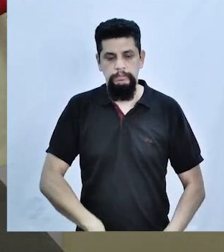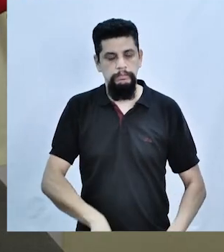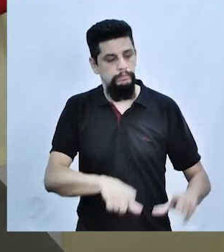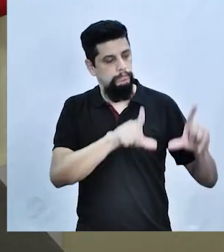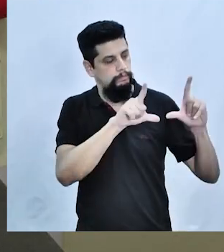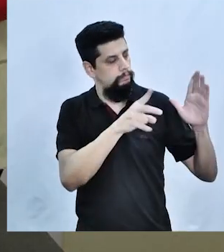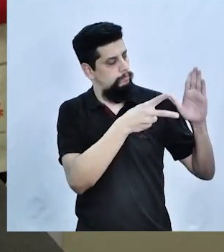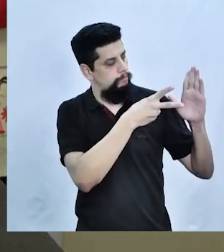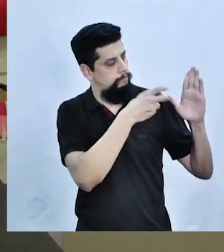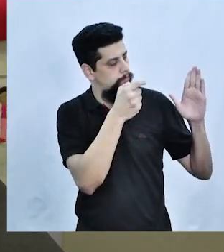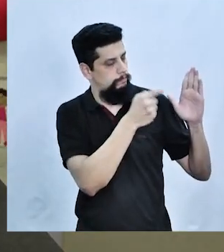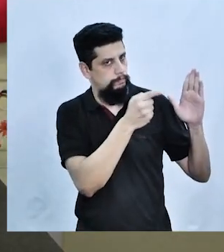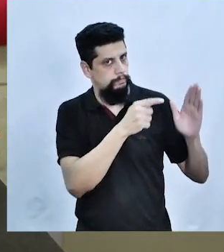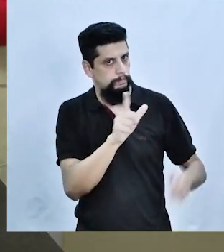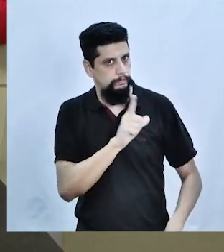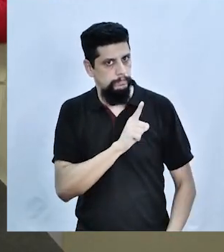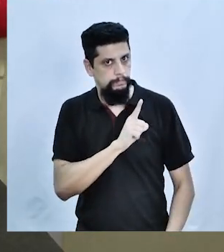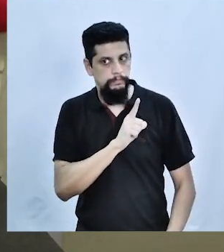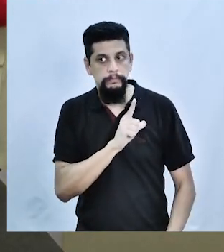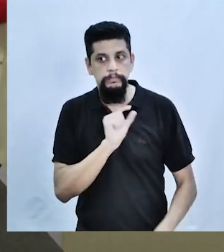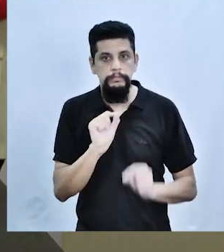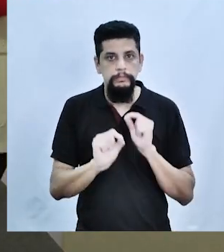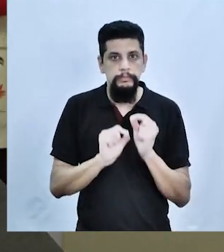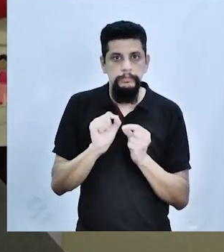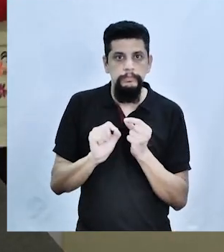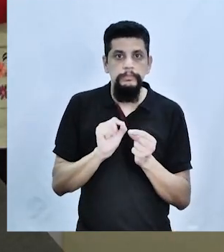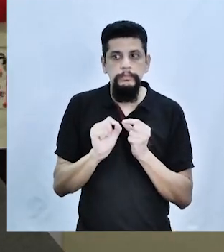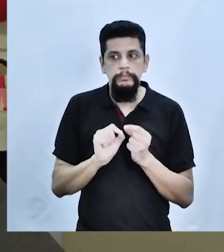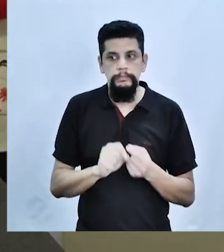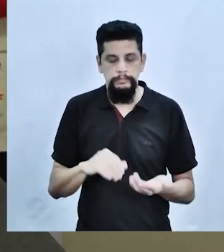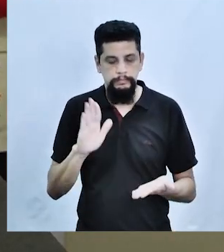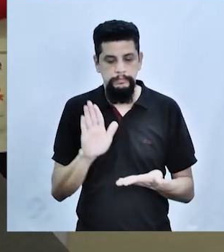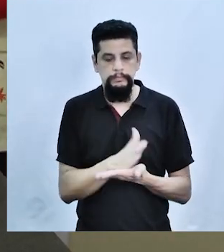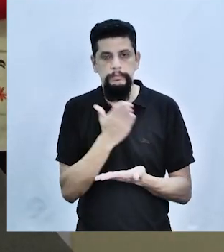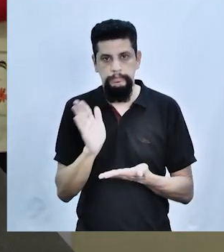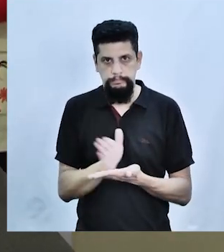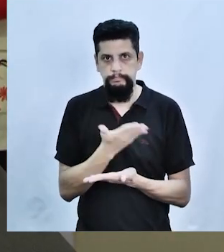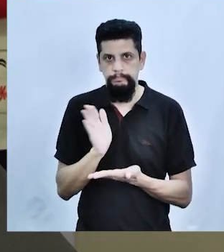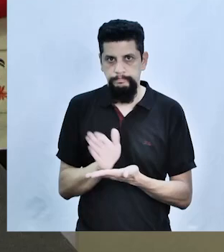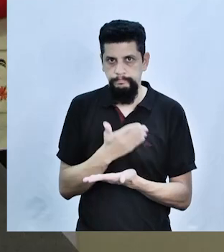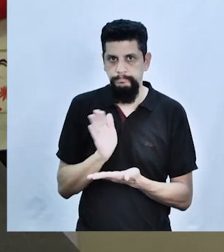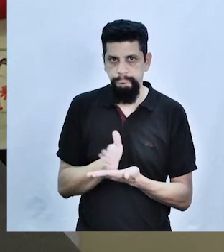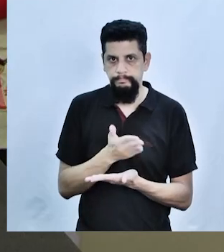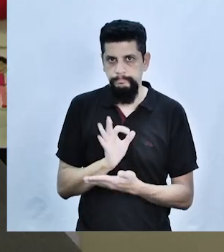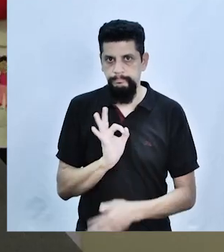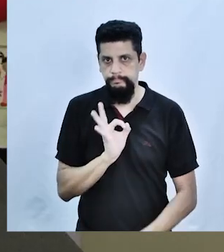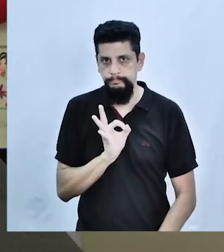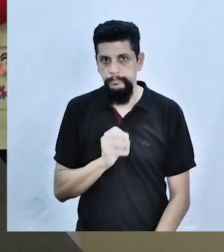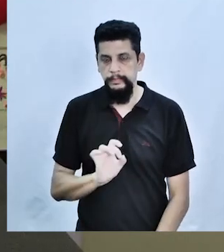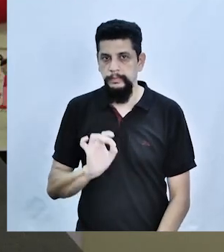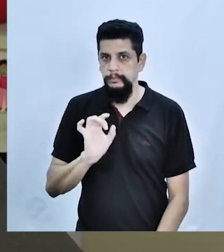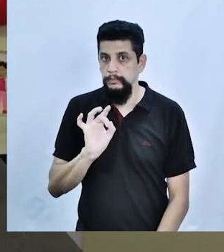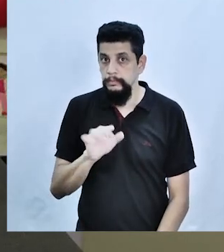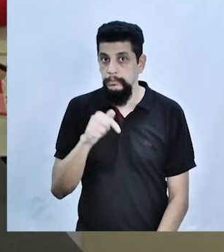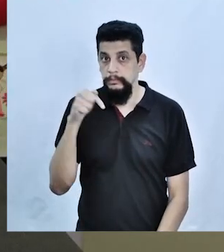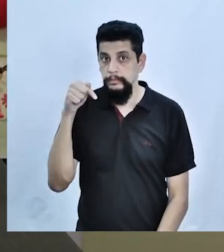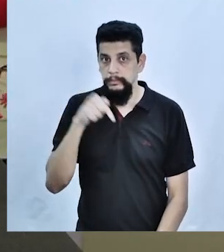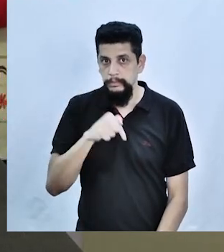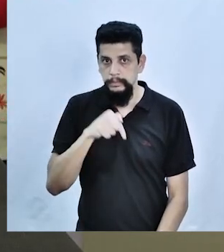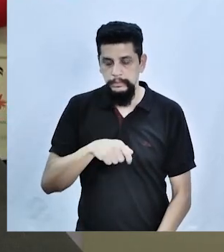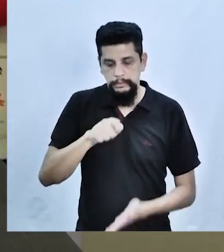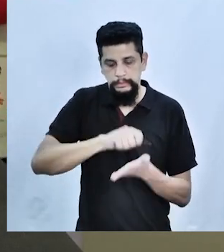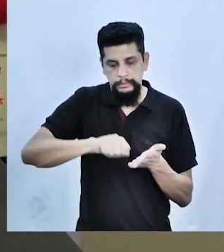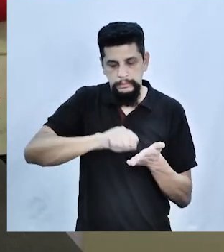Então, aqui no nosso quadro, olha aqui, nós temos dois o quê? Cadernos. Nós temos dois cadernos. Só